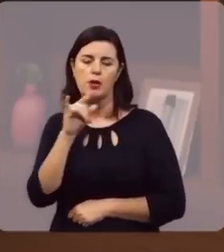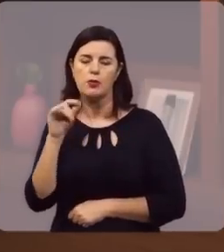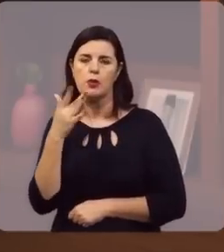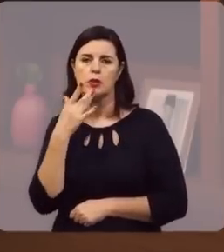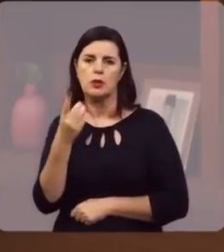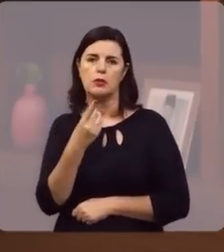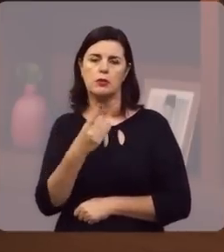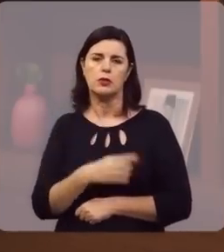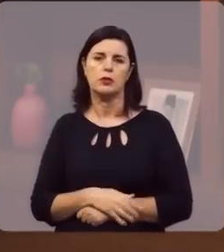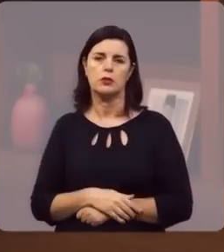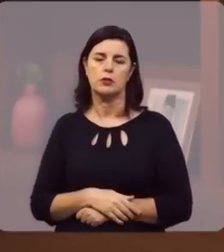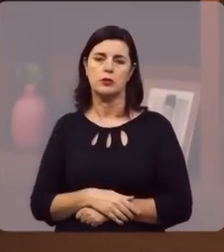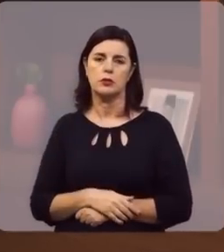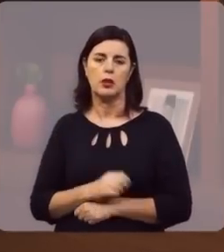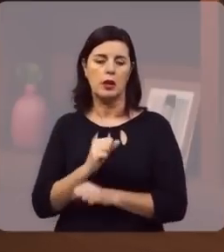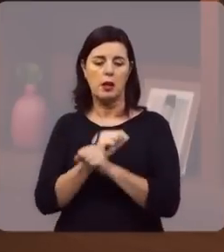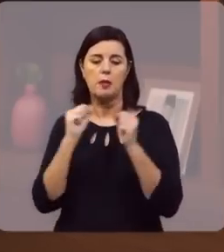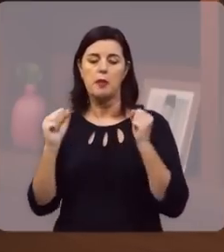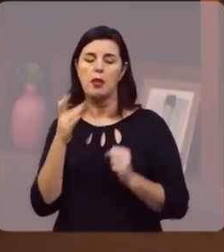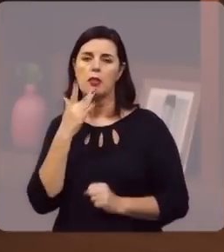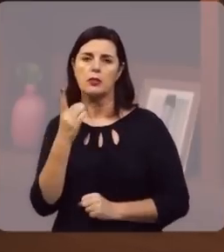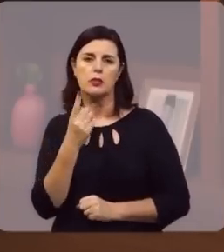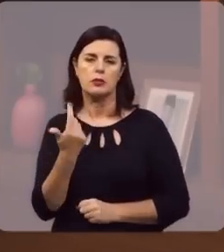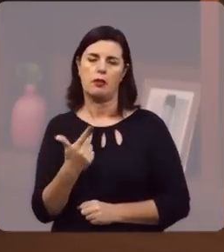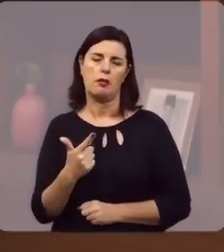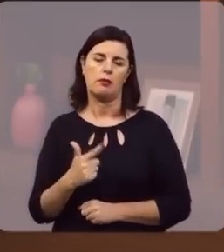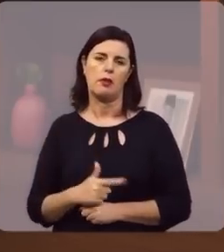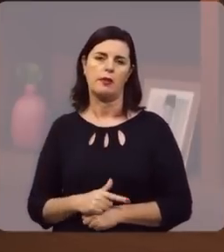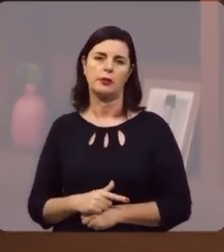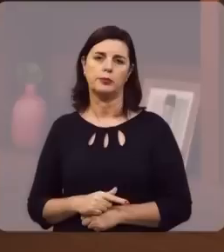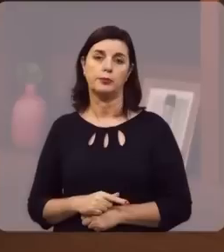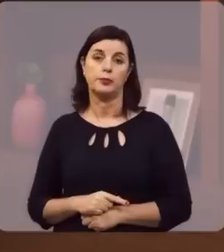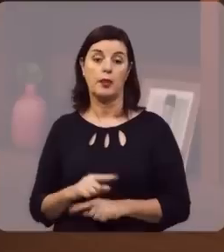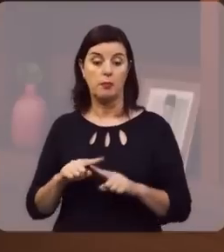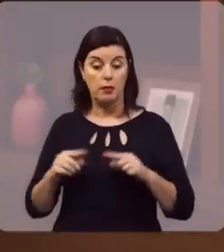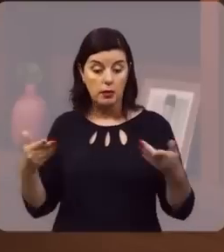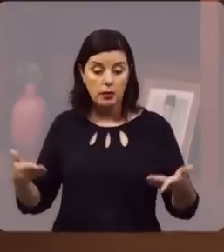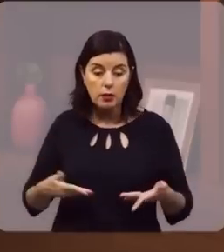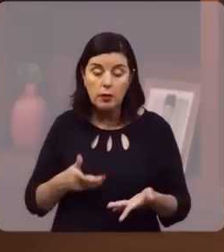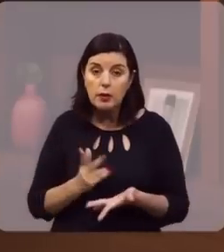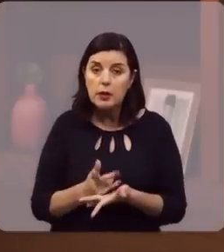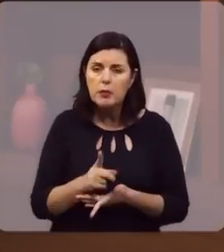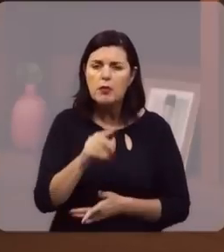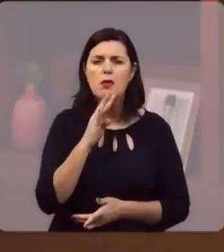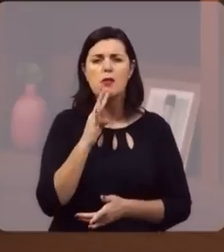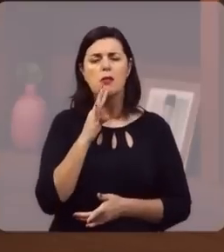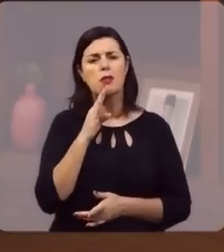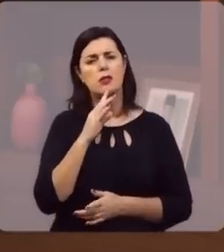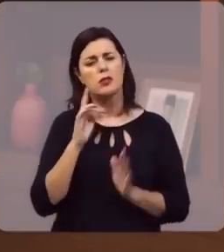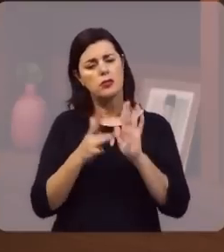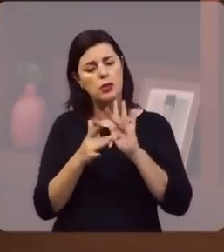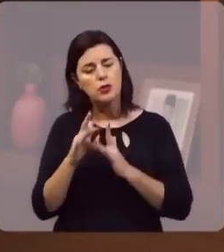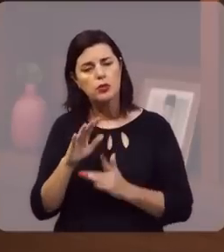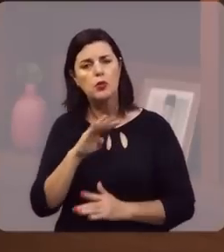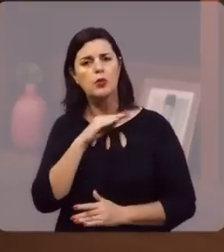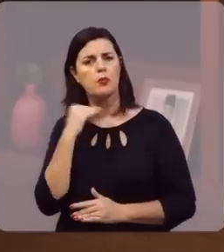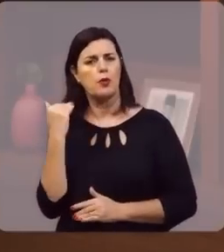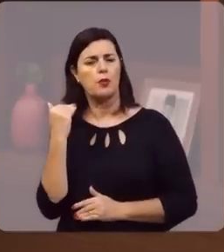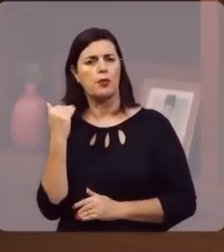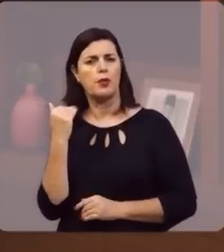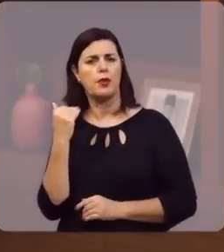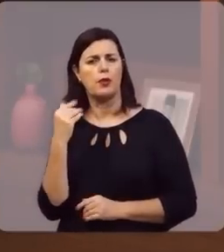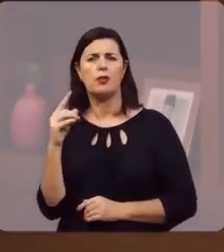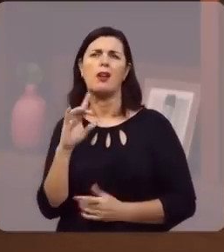perdoar a você mesmo você não pode libertar a você mesmo mas se agora mesmo se reconhecer que Jesus morreu